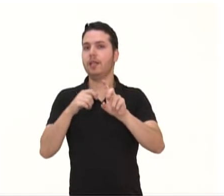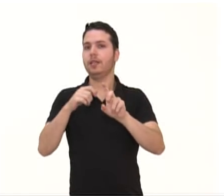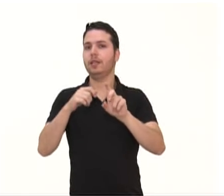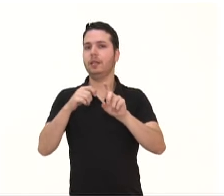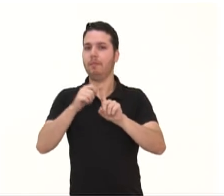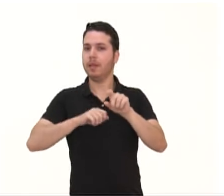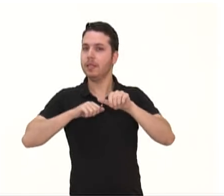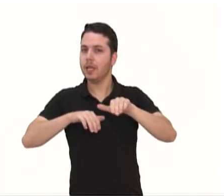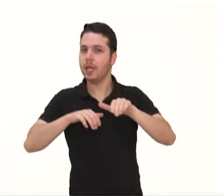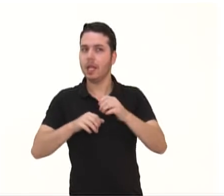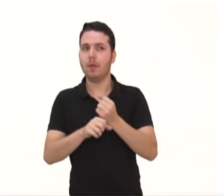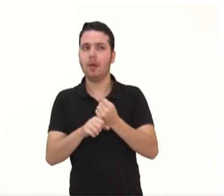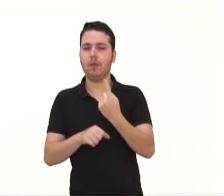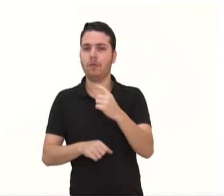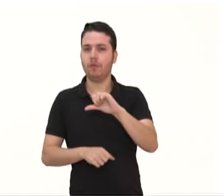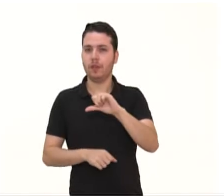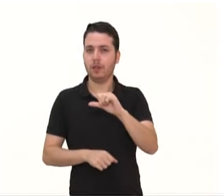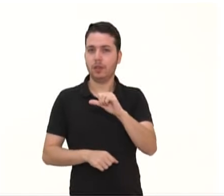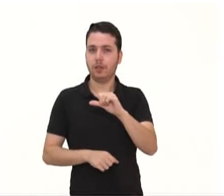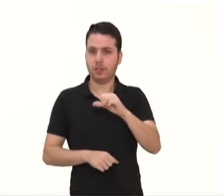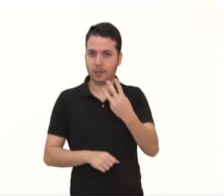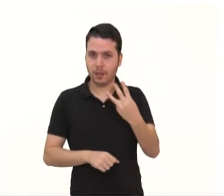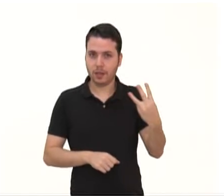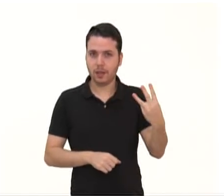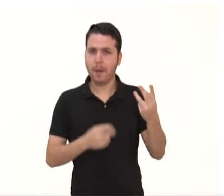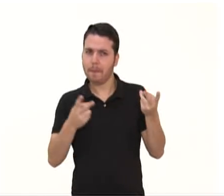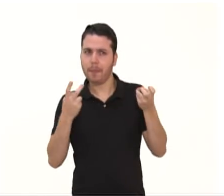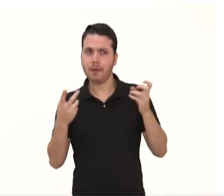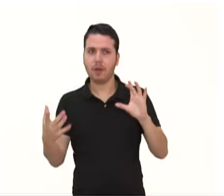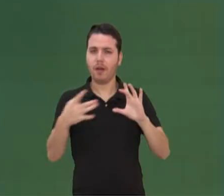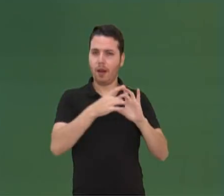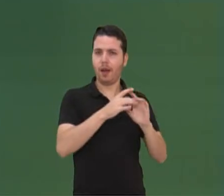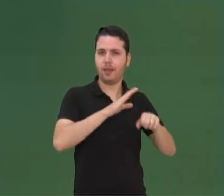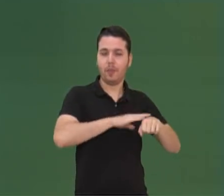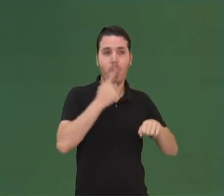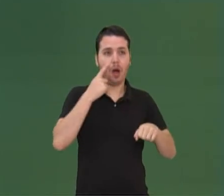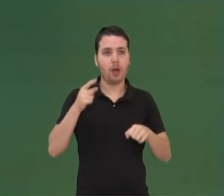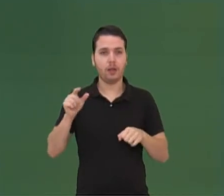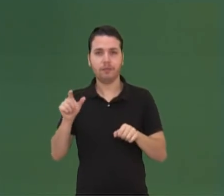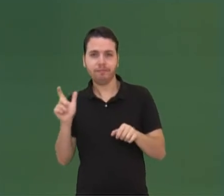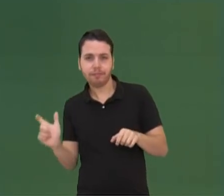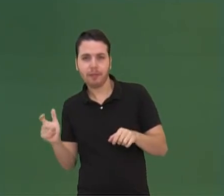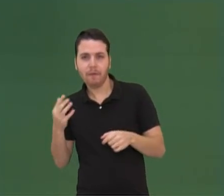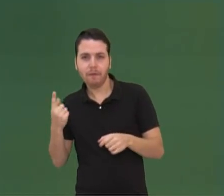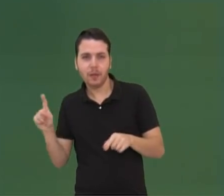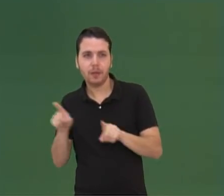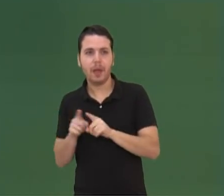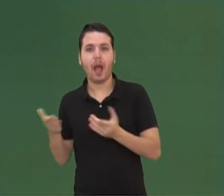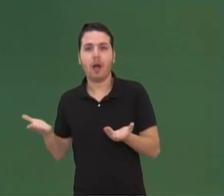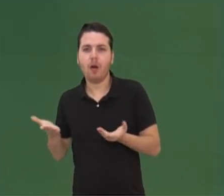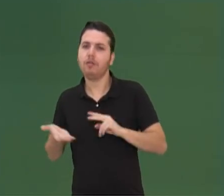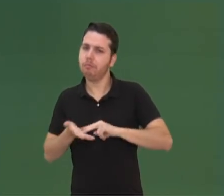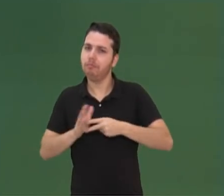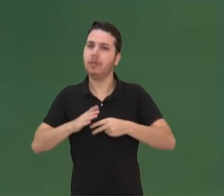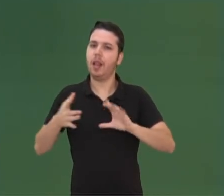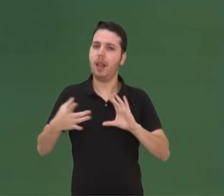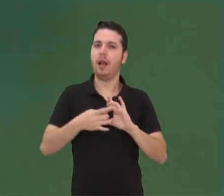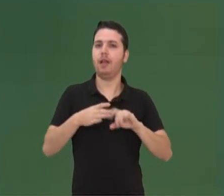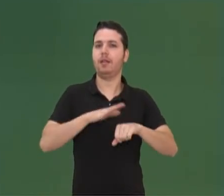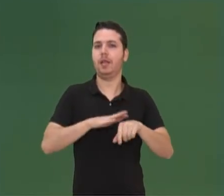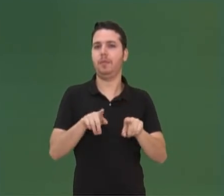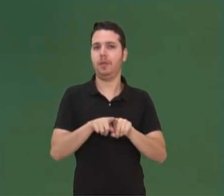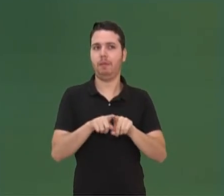1933, agora. Percebeu os marcadores de tempo? Eles vão estar no texto todo. Muito